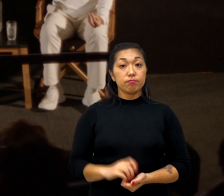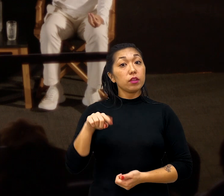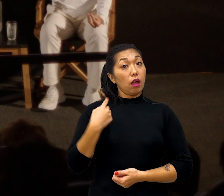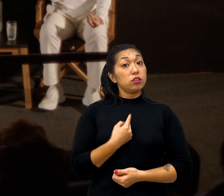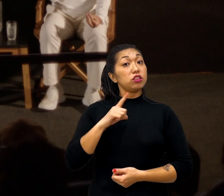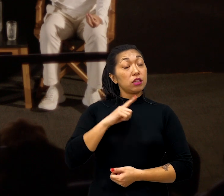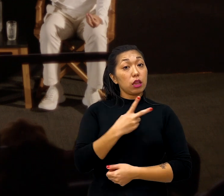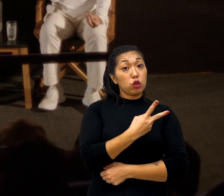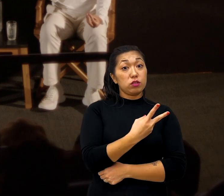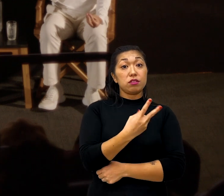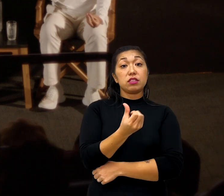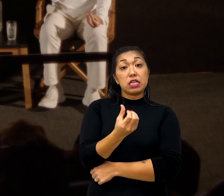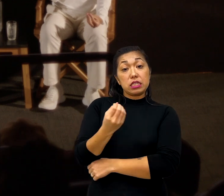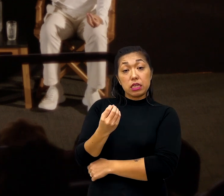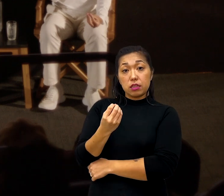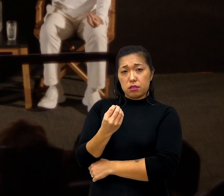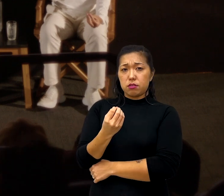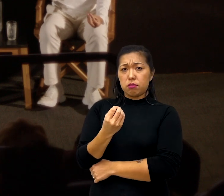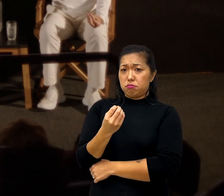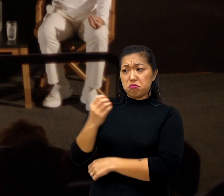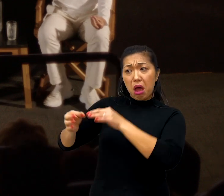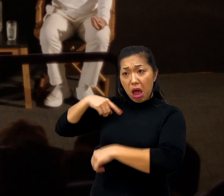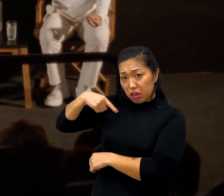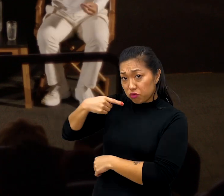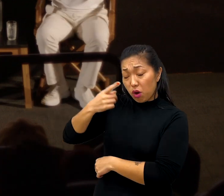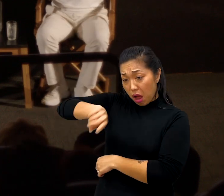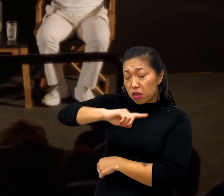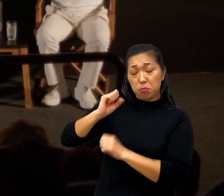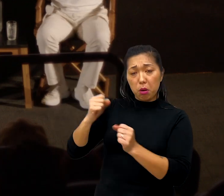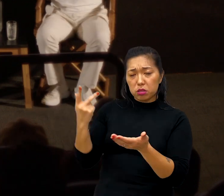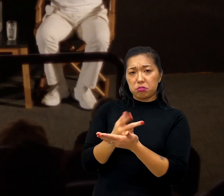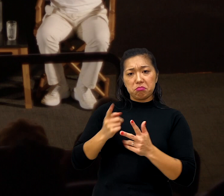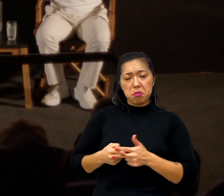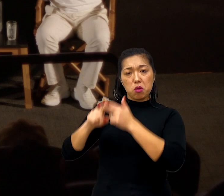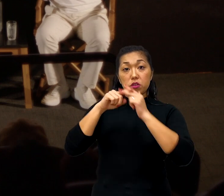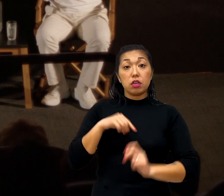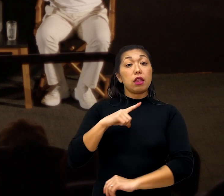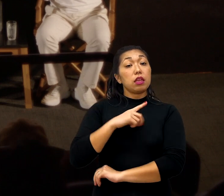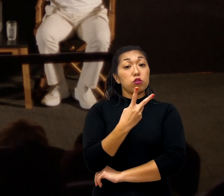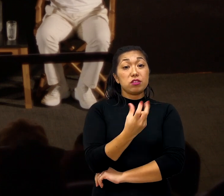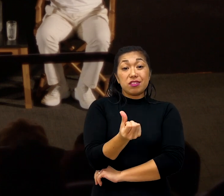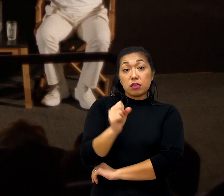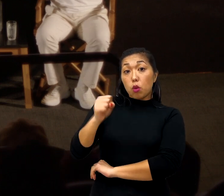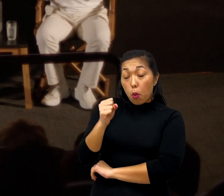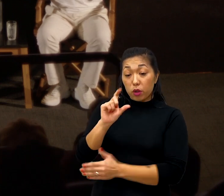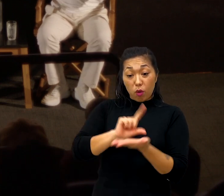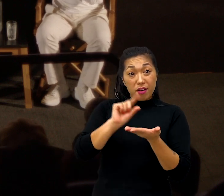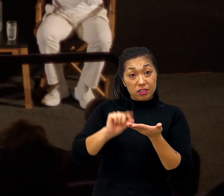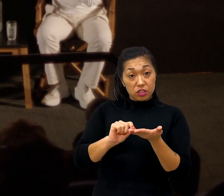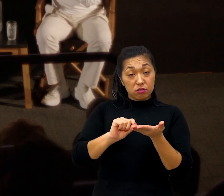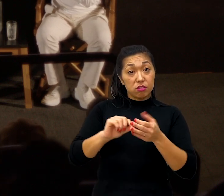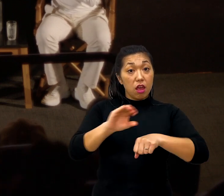Nós temos 260, me corrijam os advogados aí ou juristas, se não me engano, 268 artigos na Constituição.